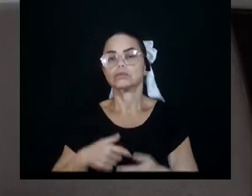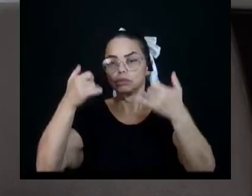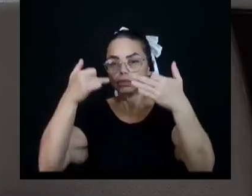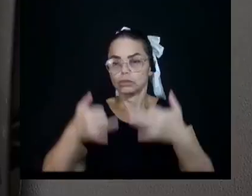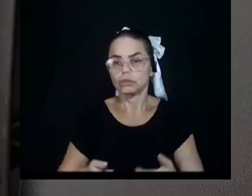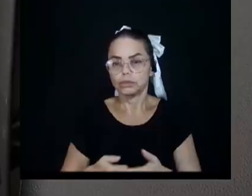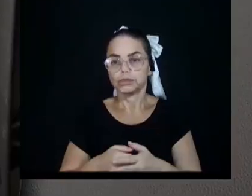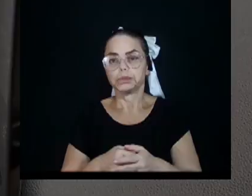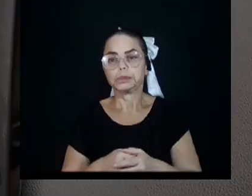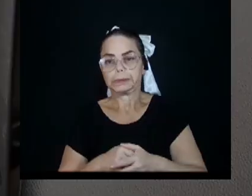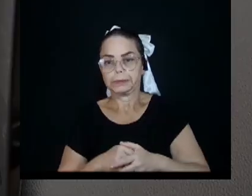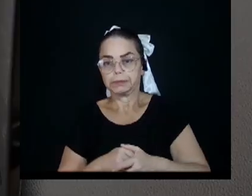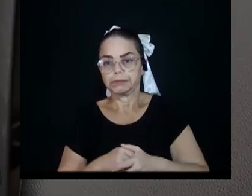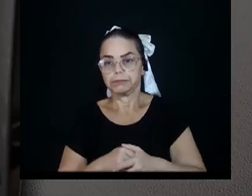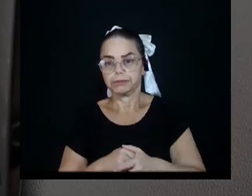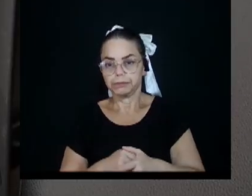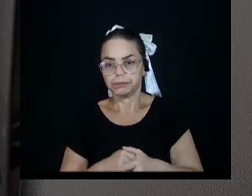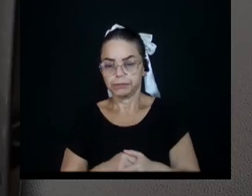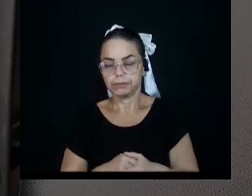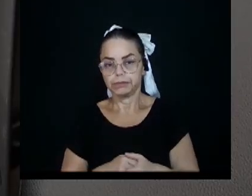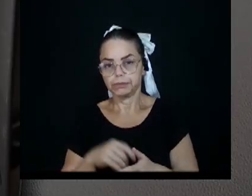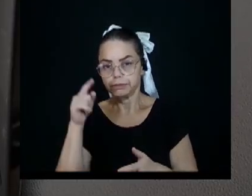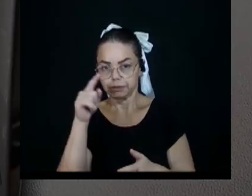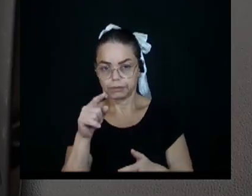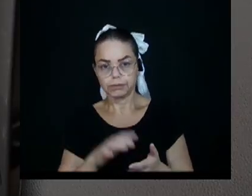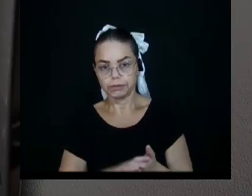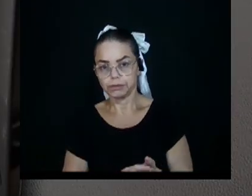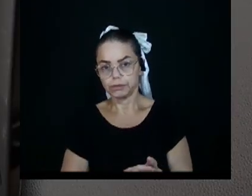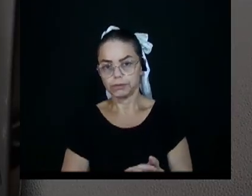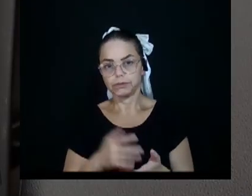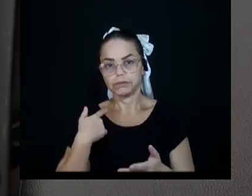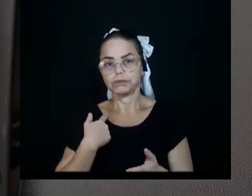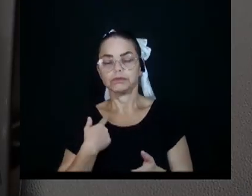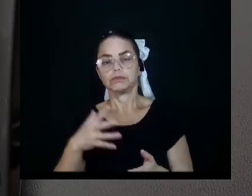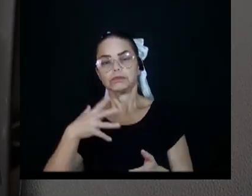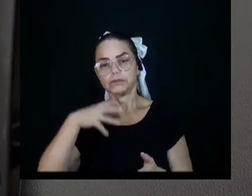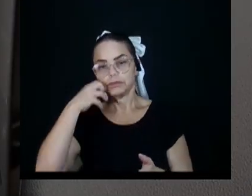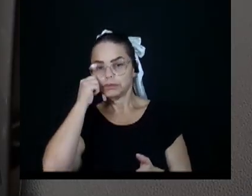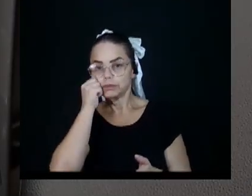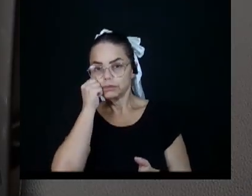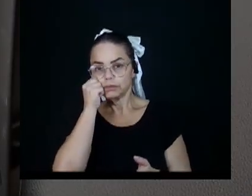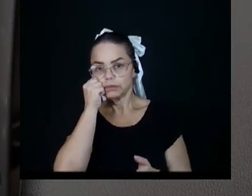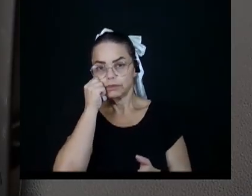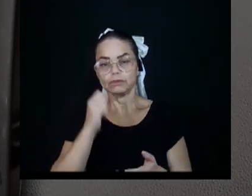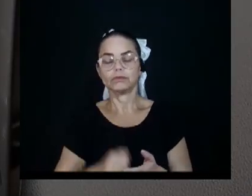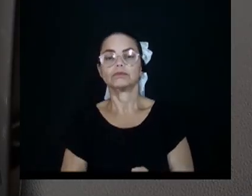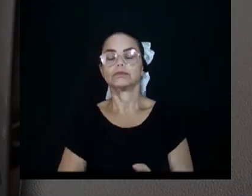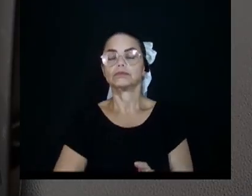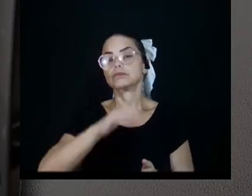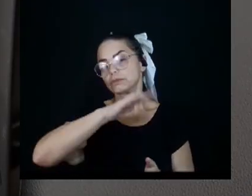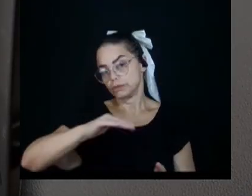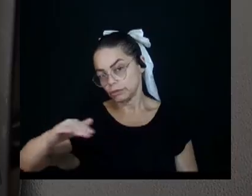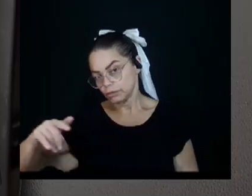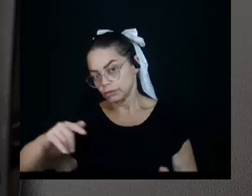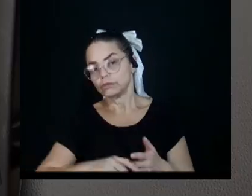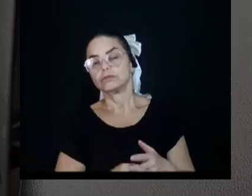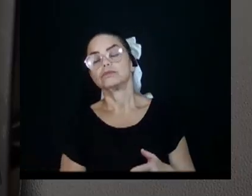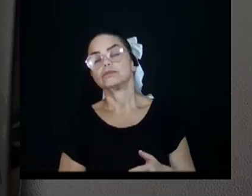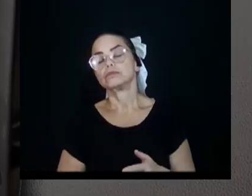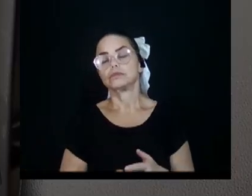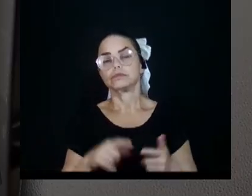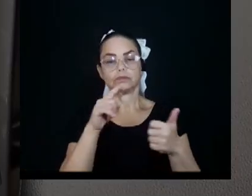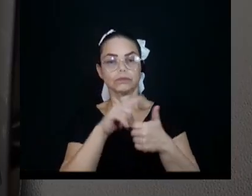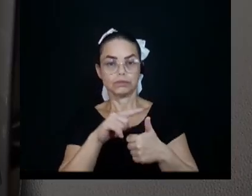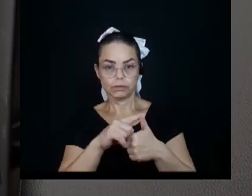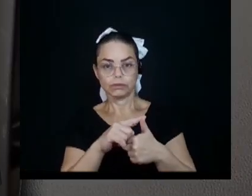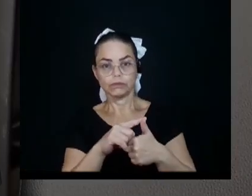telespectadores, quando você entra num processo de adoção de crianças, primeiro você passa lá por todo um